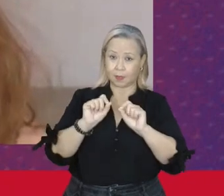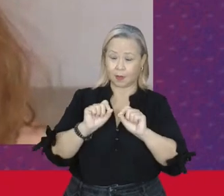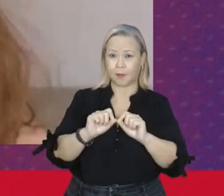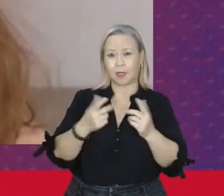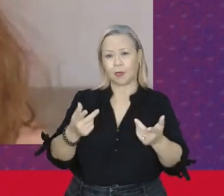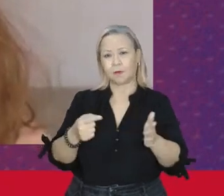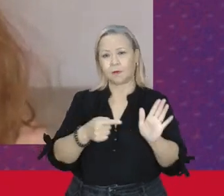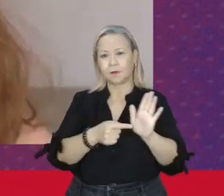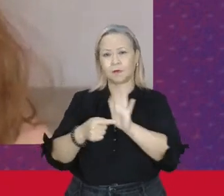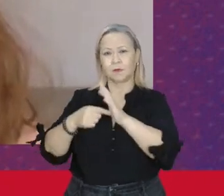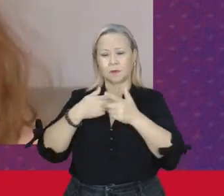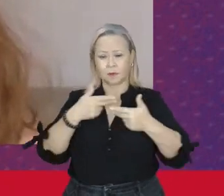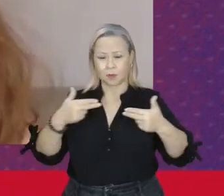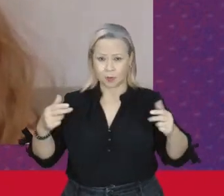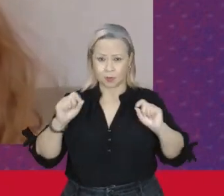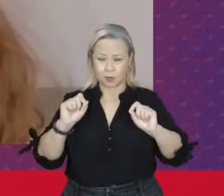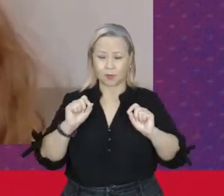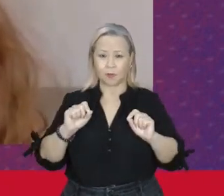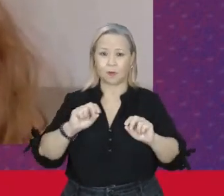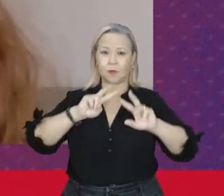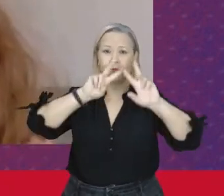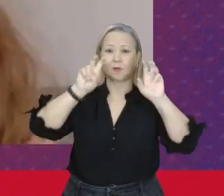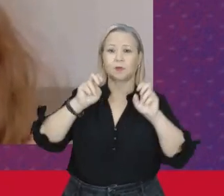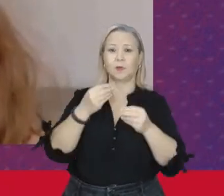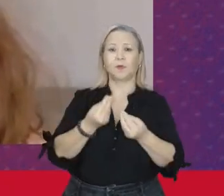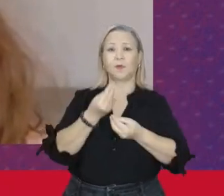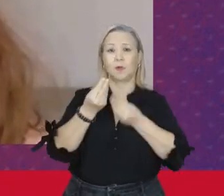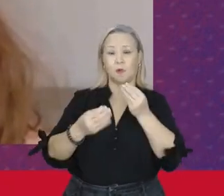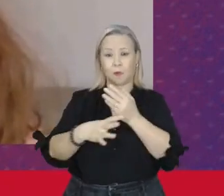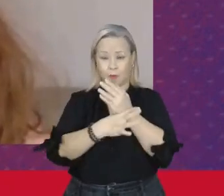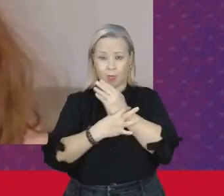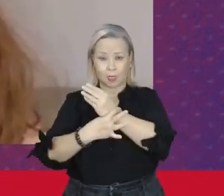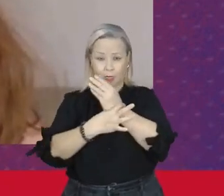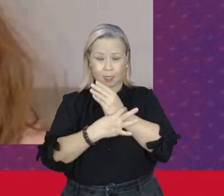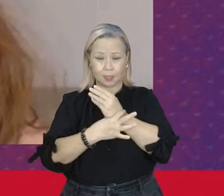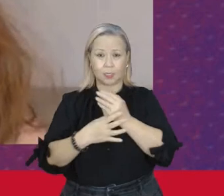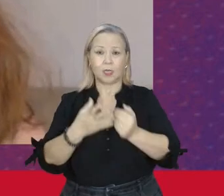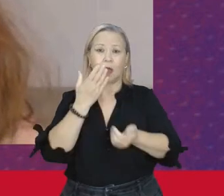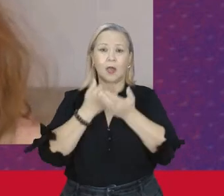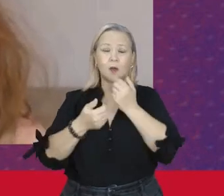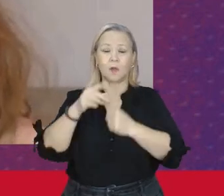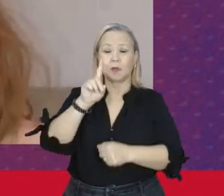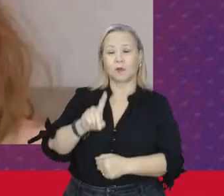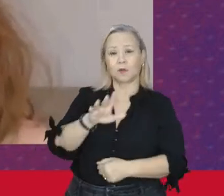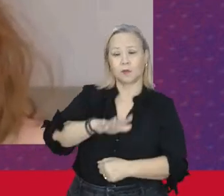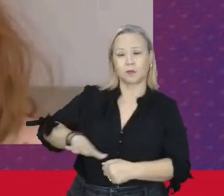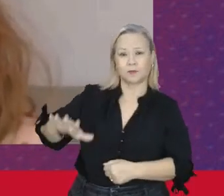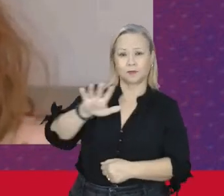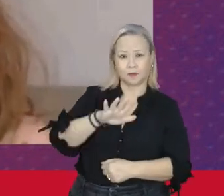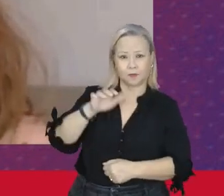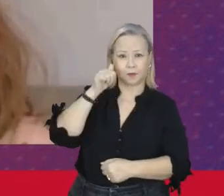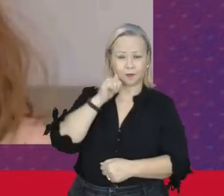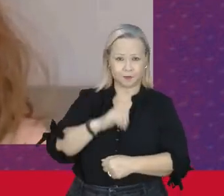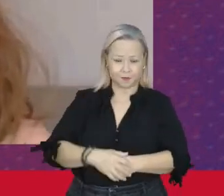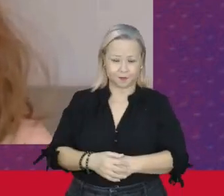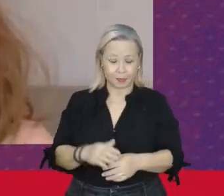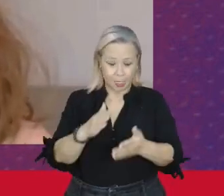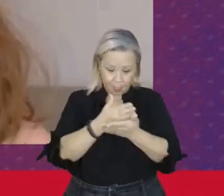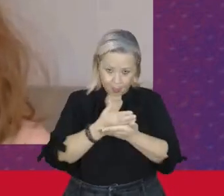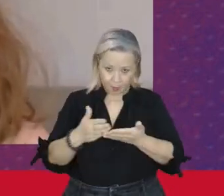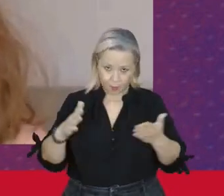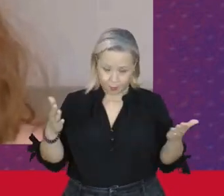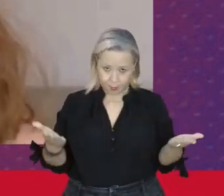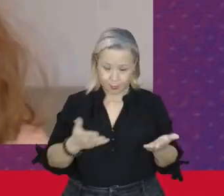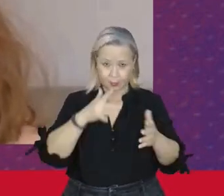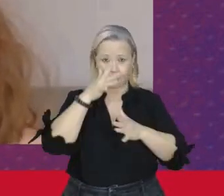nas próximas aulas, né, sobre como garantir, então, a comida como um direito de todas. Para começar,